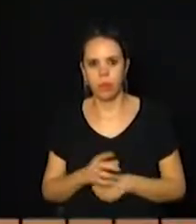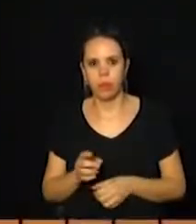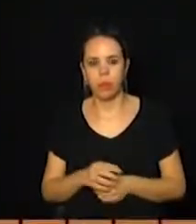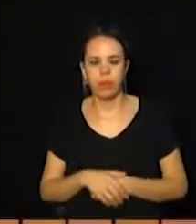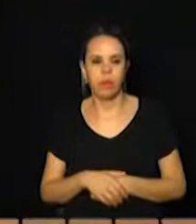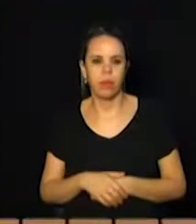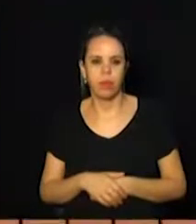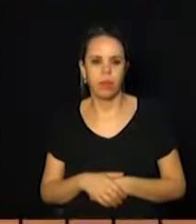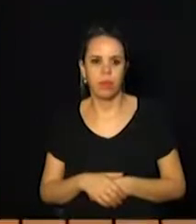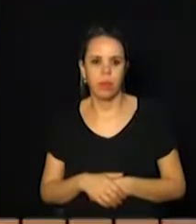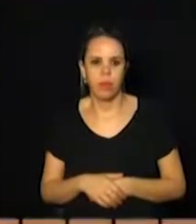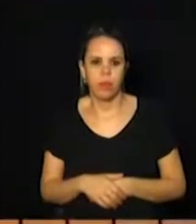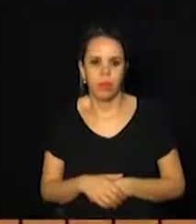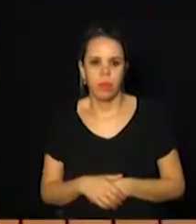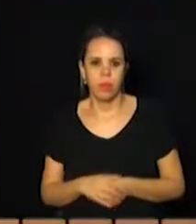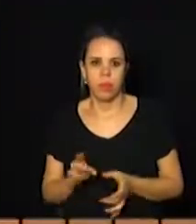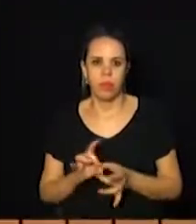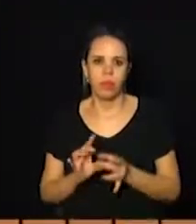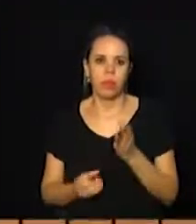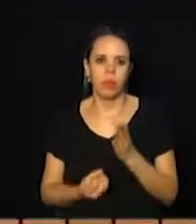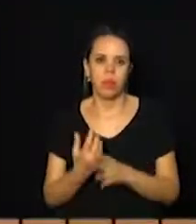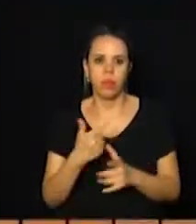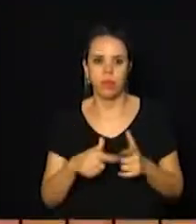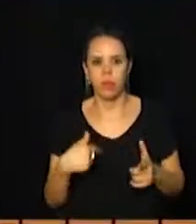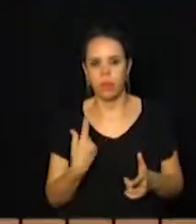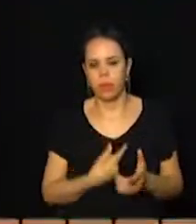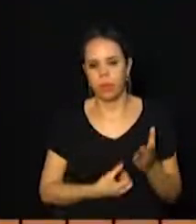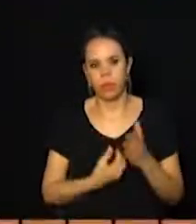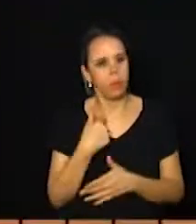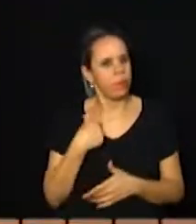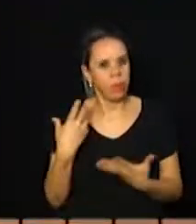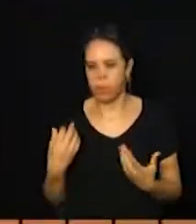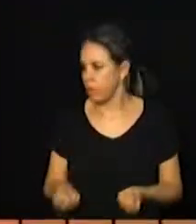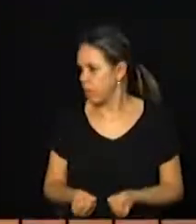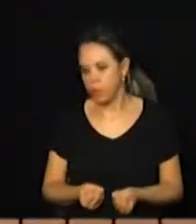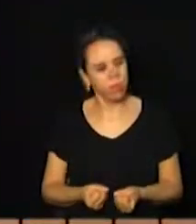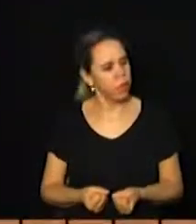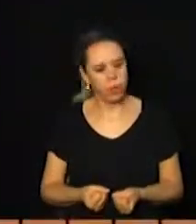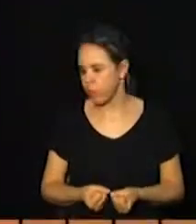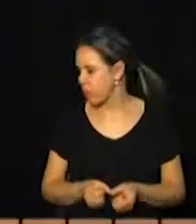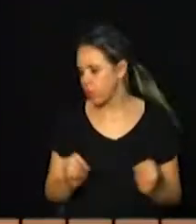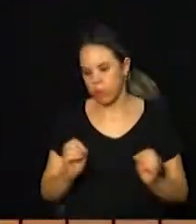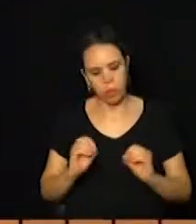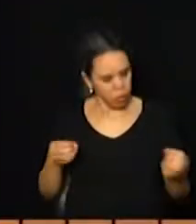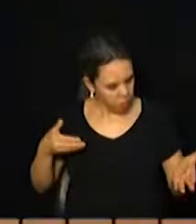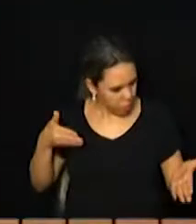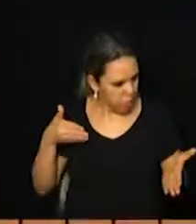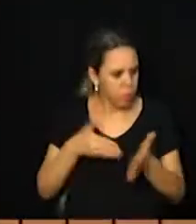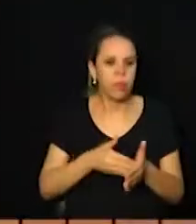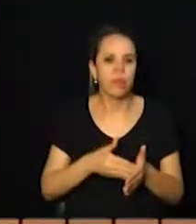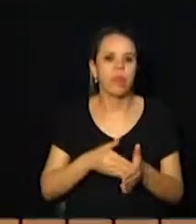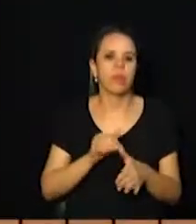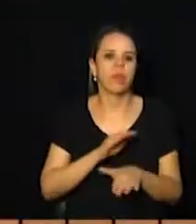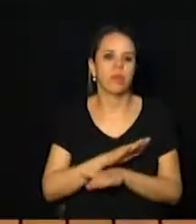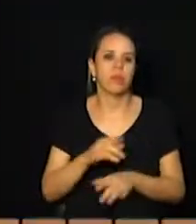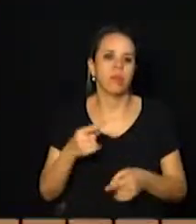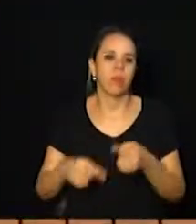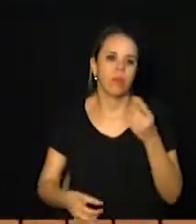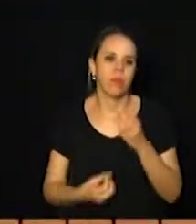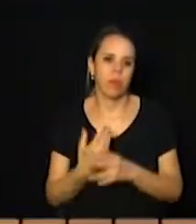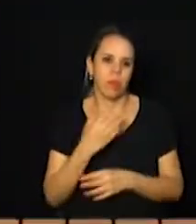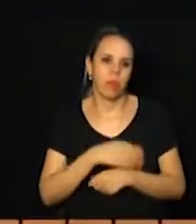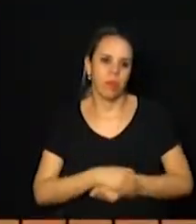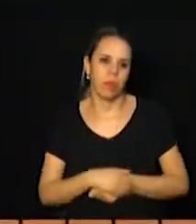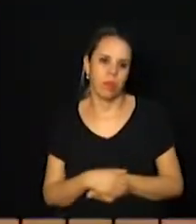deixar isso ocorrer e nós deixar que nós não vamos de forma alguma certo deixar isso